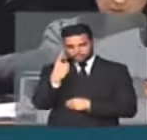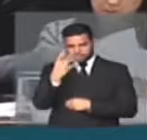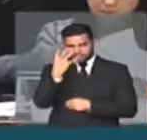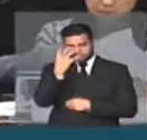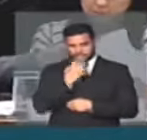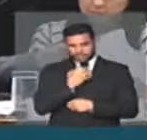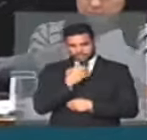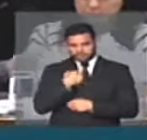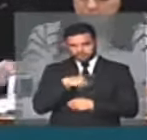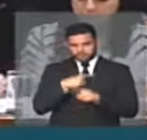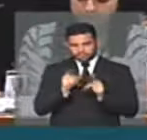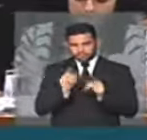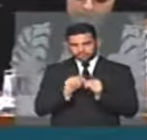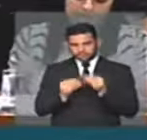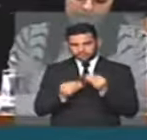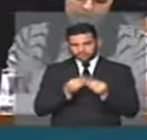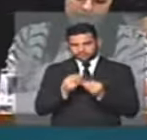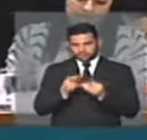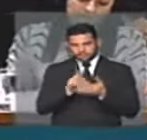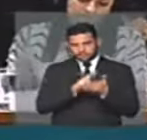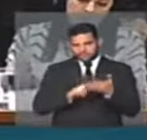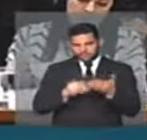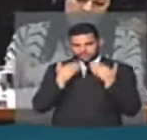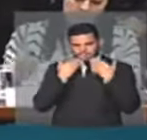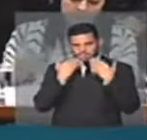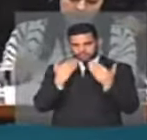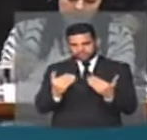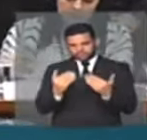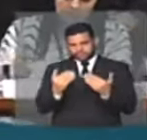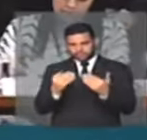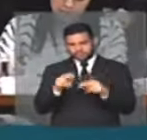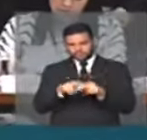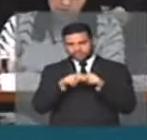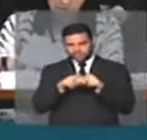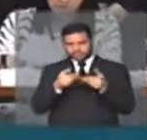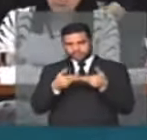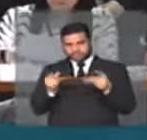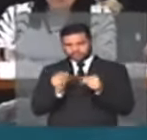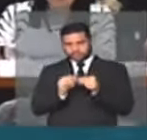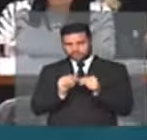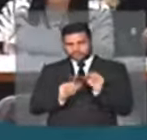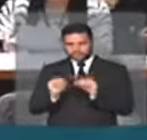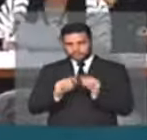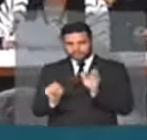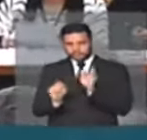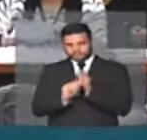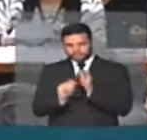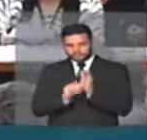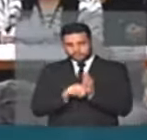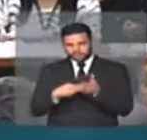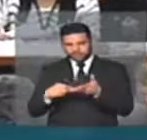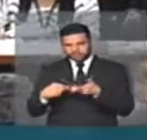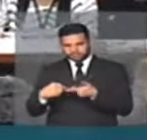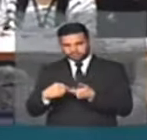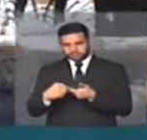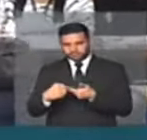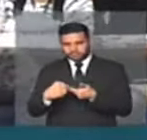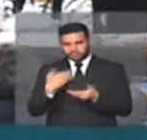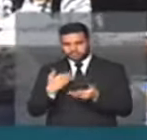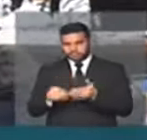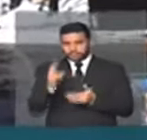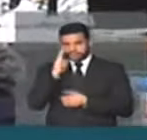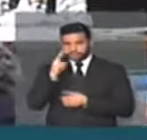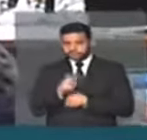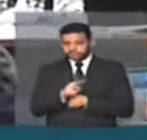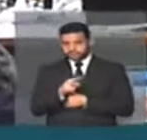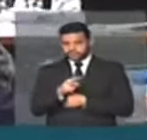violentos gravíssimos, mas, como o relator colocou, pelas questões referentes à droga. Não percam